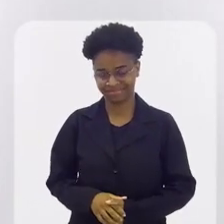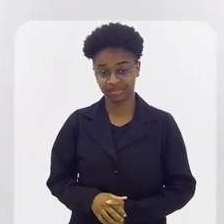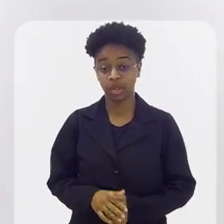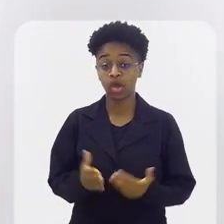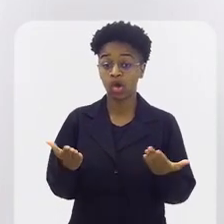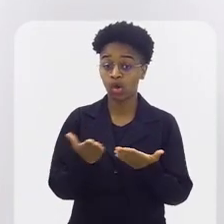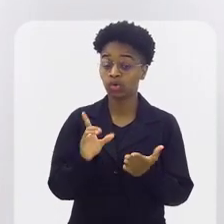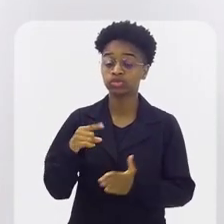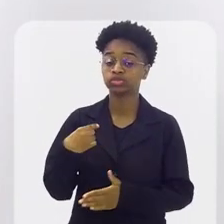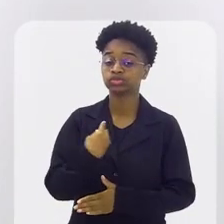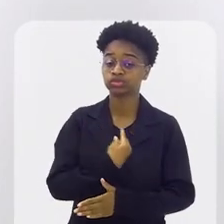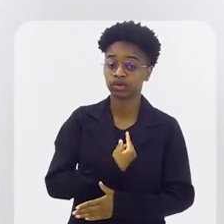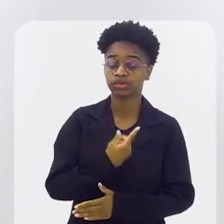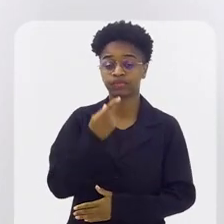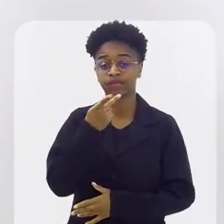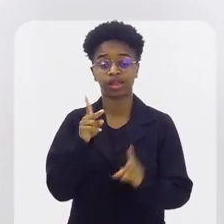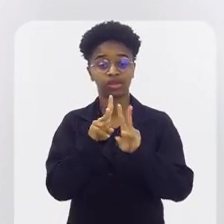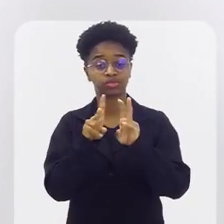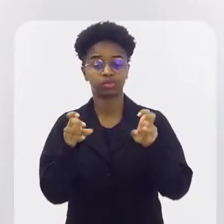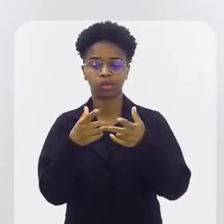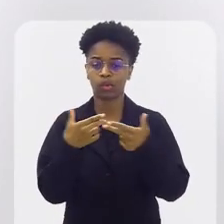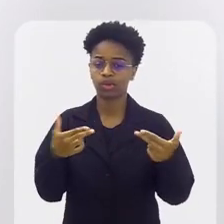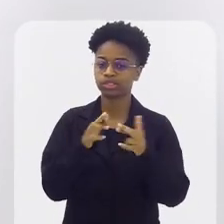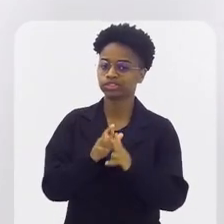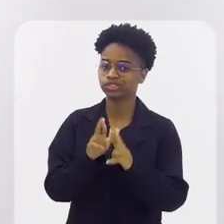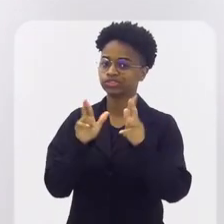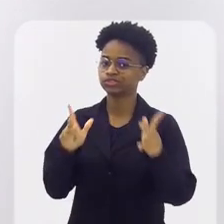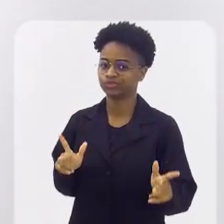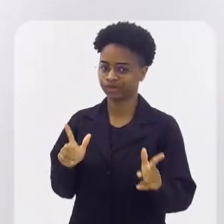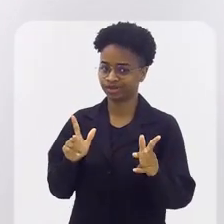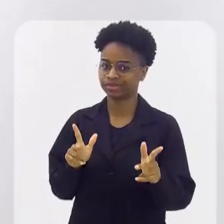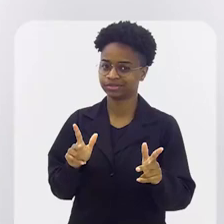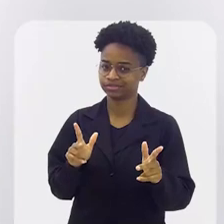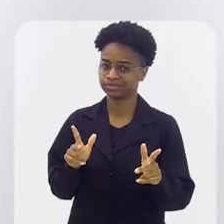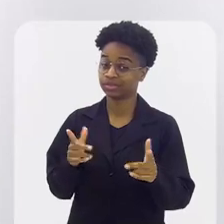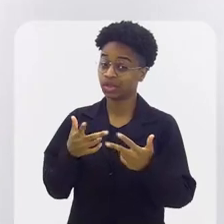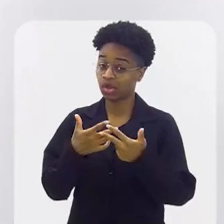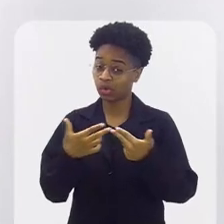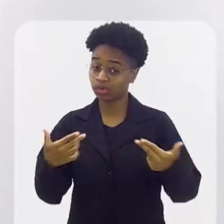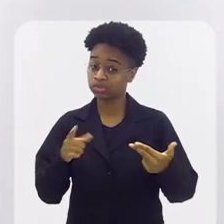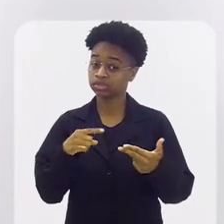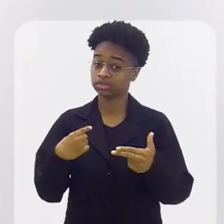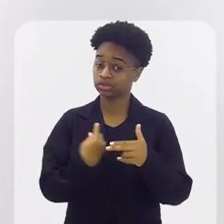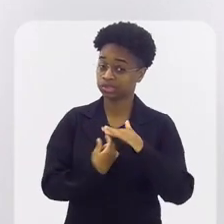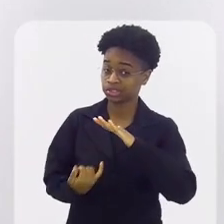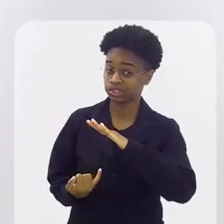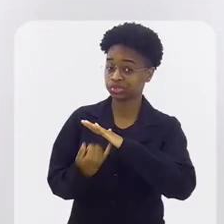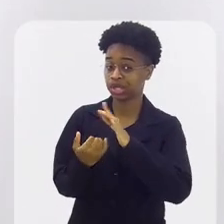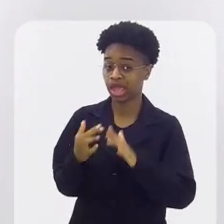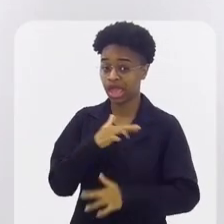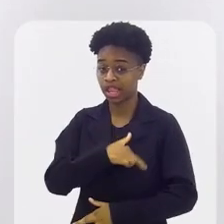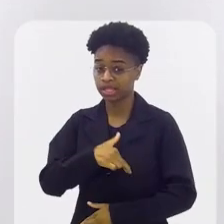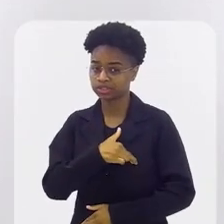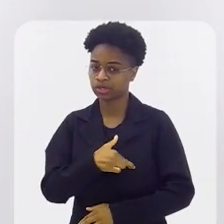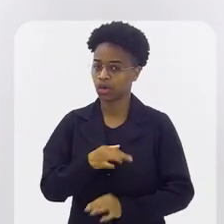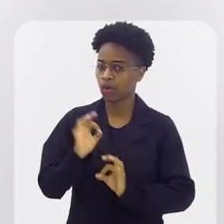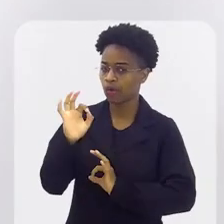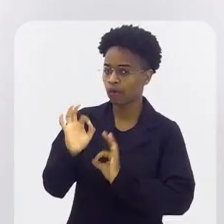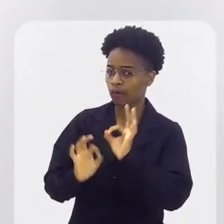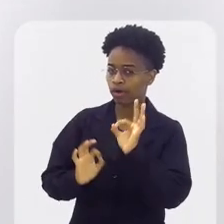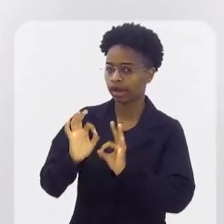não. Hoje nós vamos falar sobre algo diferente. Algo que o Instituto Religião